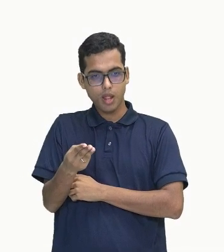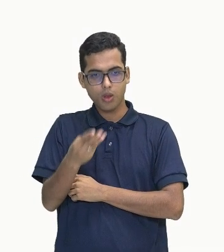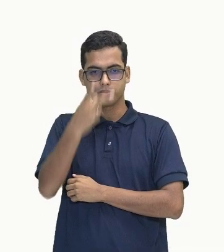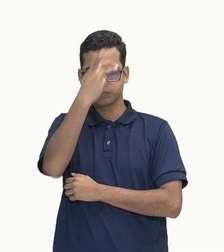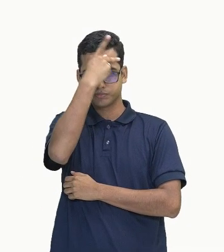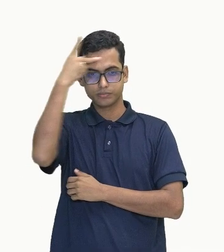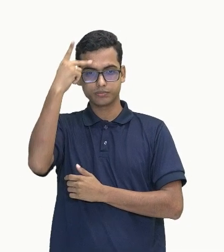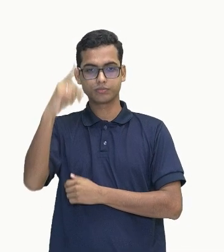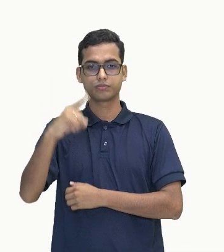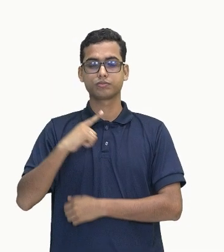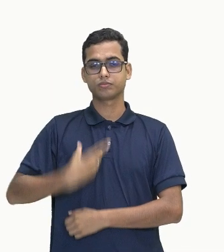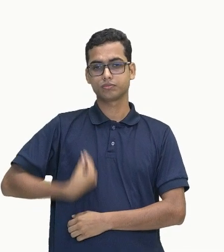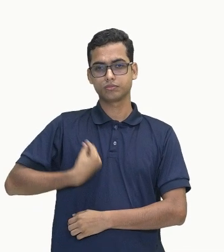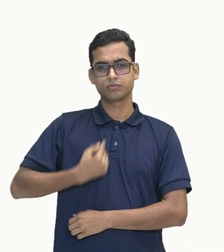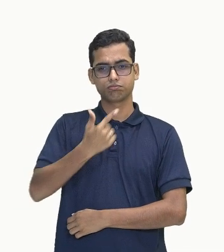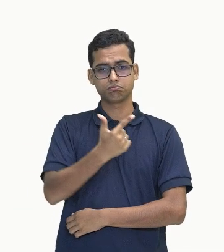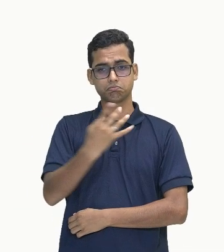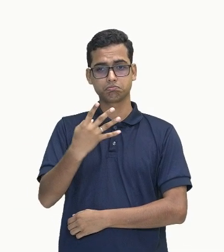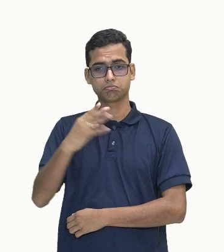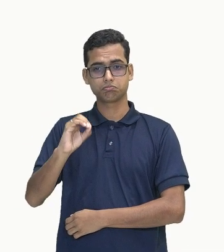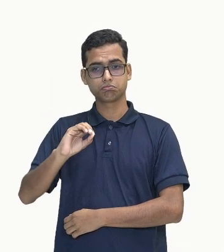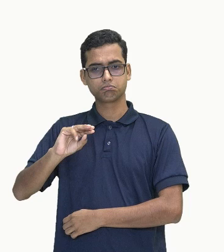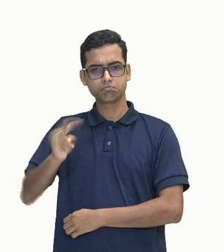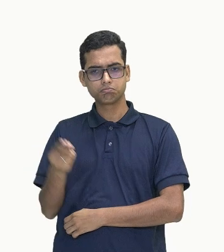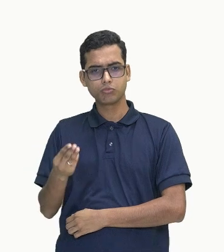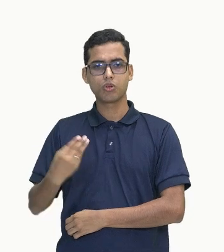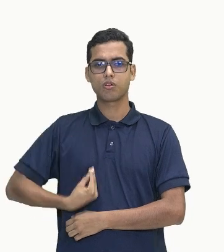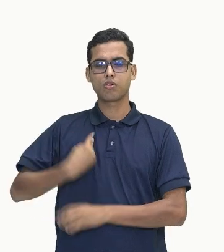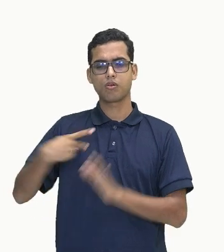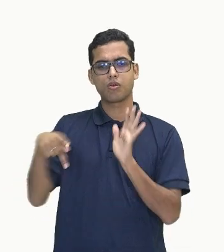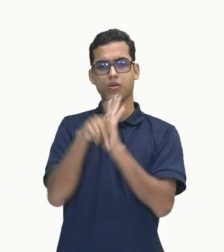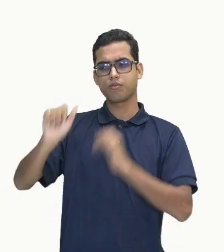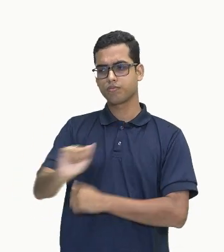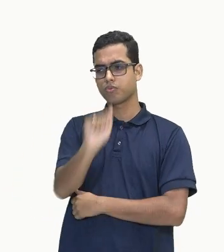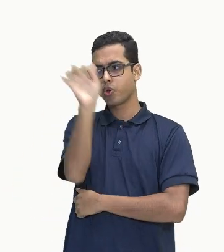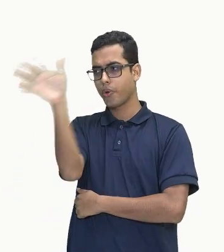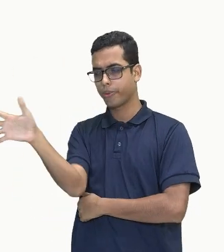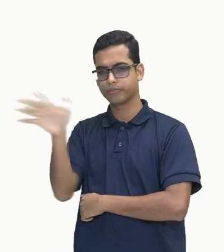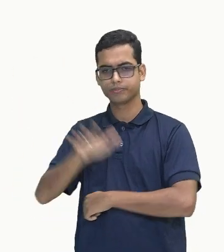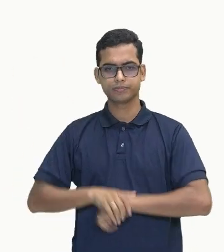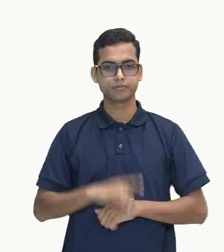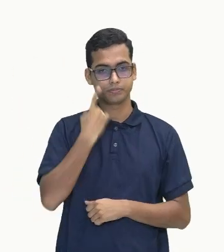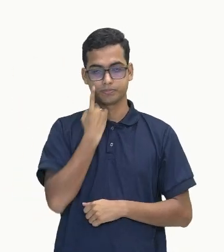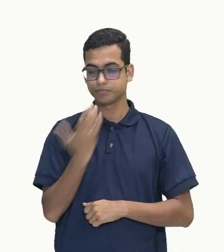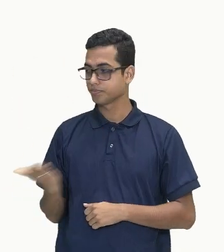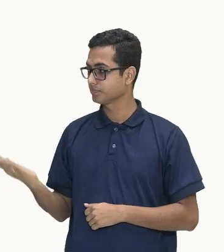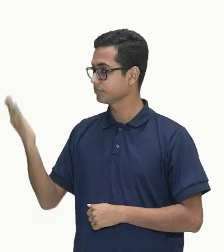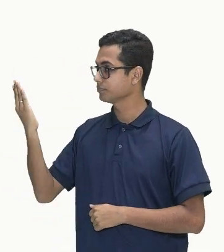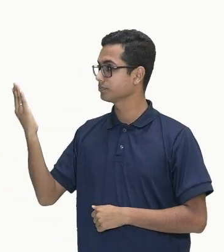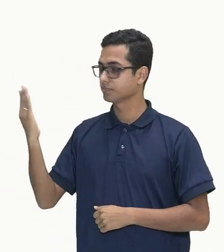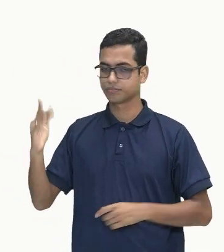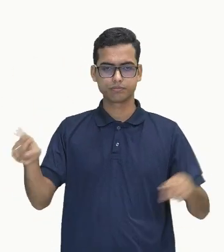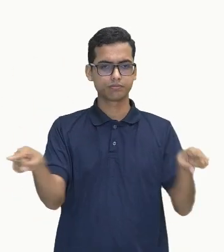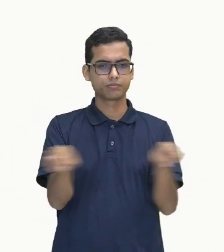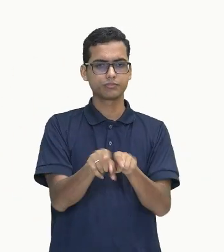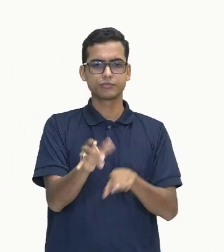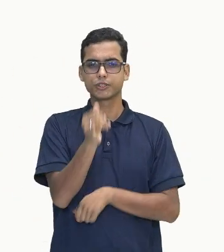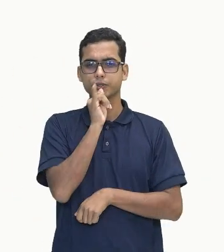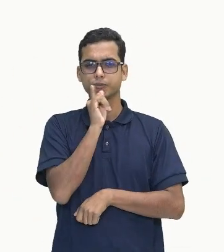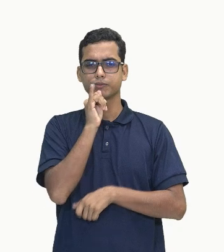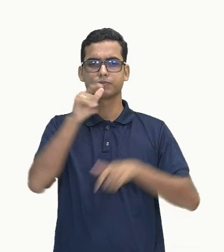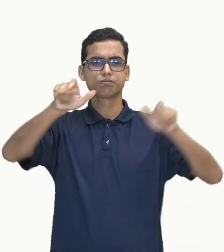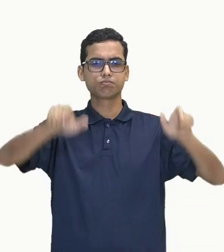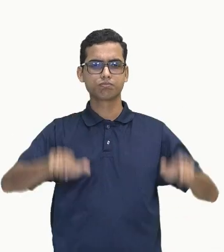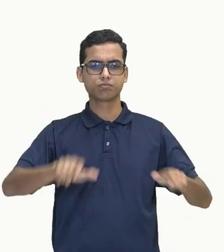aproximadamente 240 milhões eles viviam aqui no continente asiático, tá bom? E aí nós temos o exemplo para a cidade